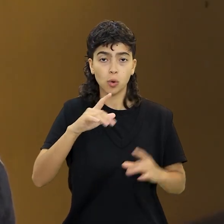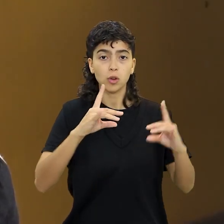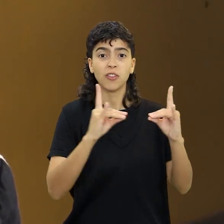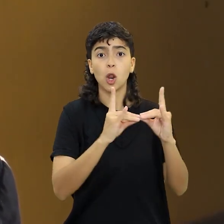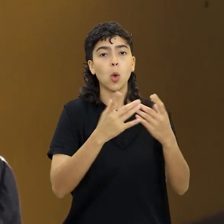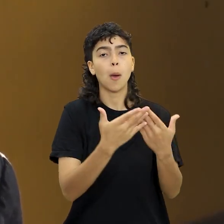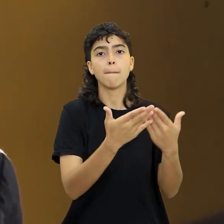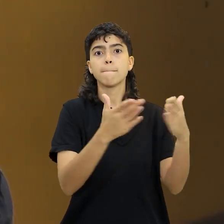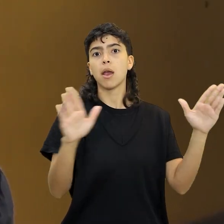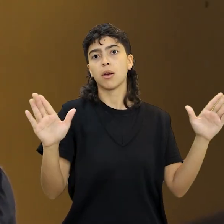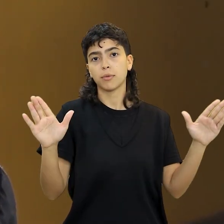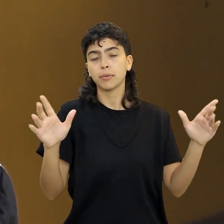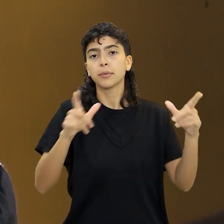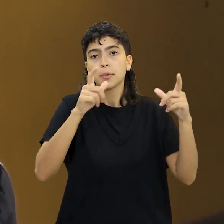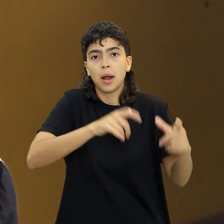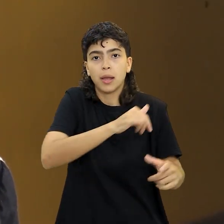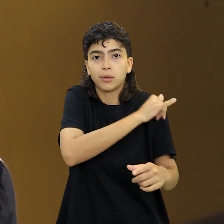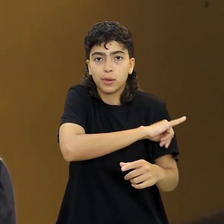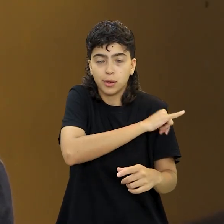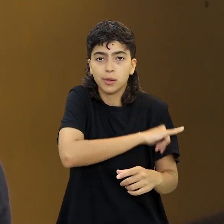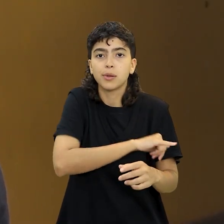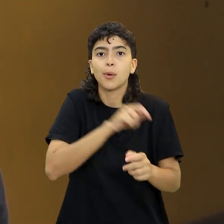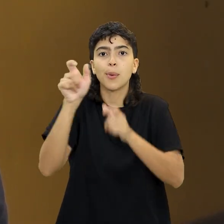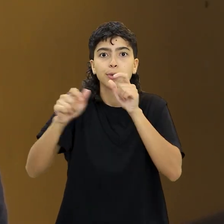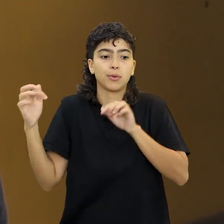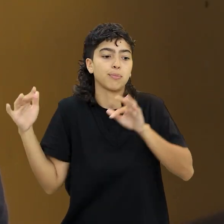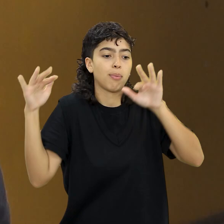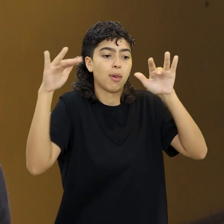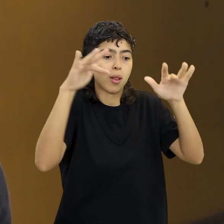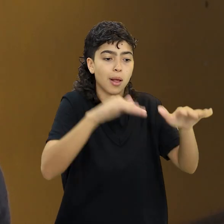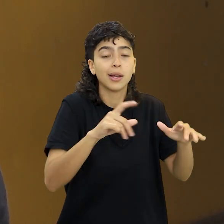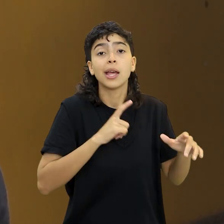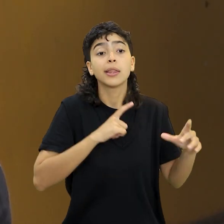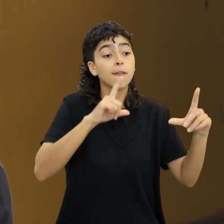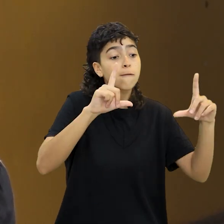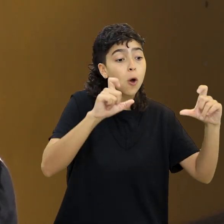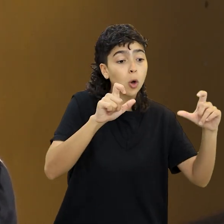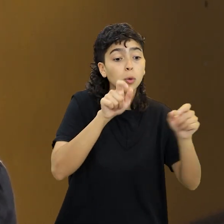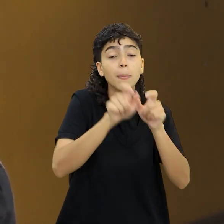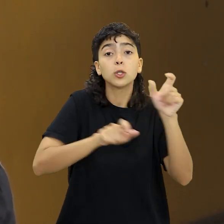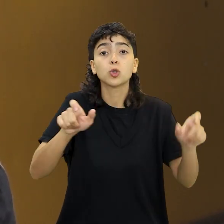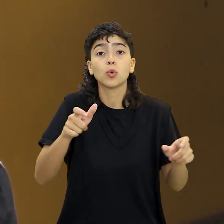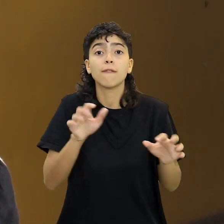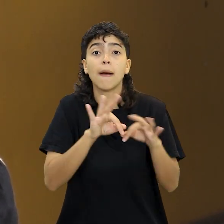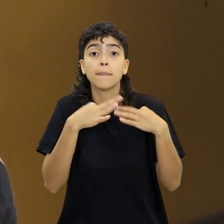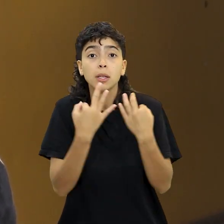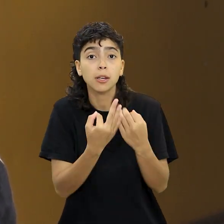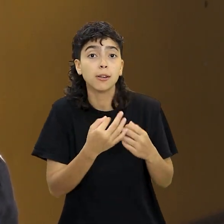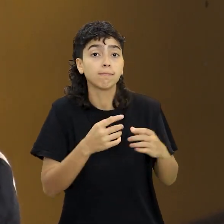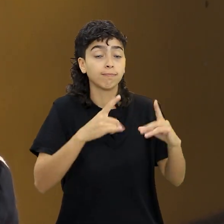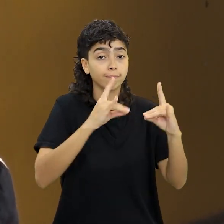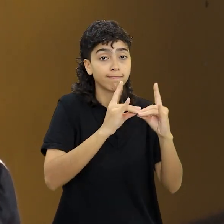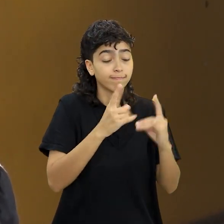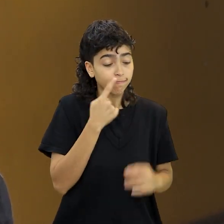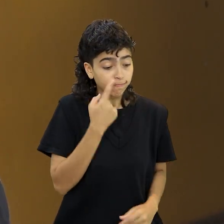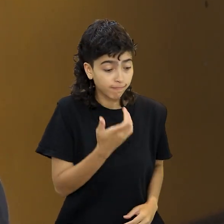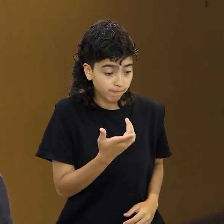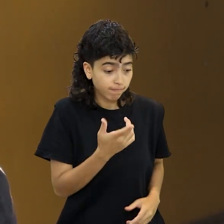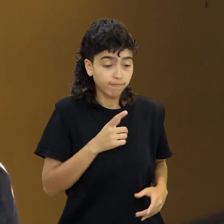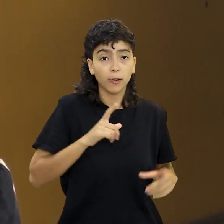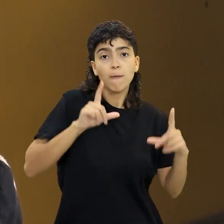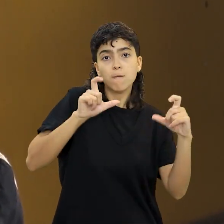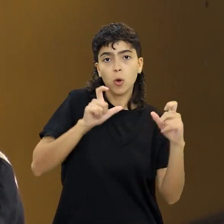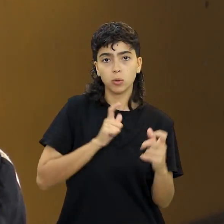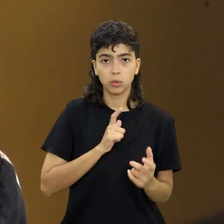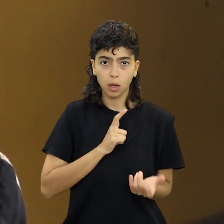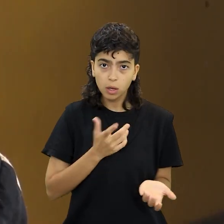de Janeiro. A gente tem as fotografias das pessoas se despedindo dela, dos parentes, dos amigos se despedindo. Também, há pouco tempo